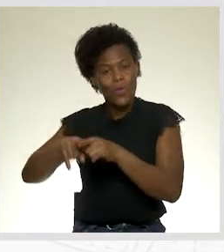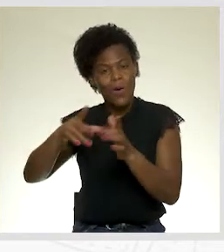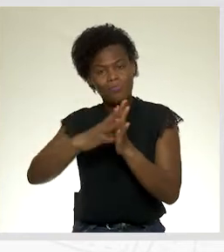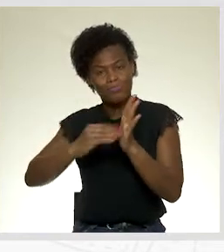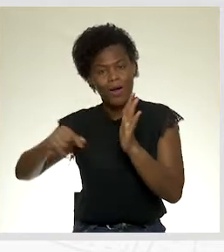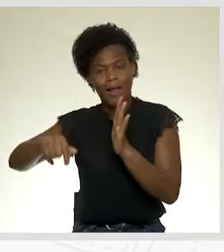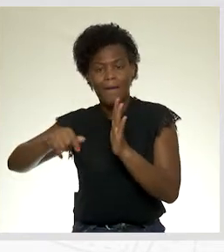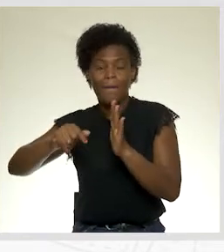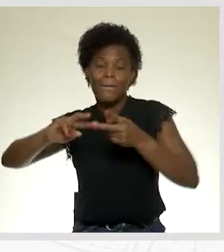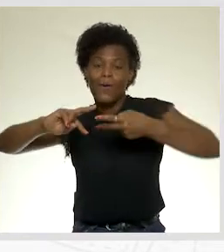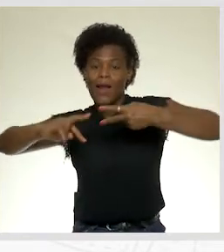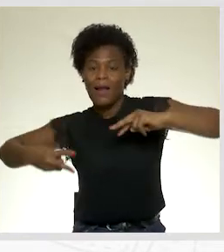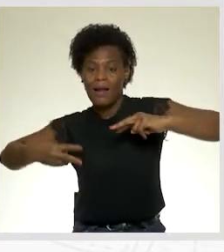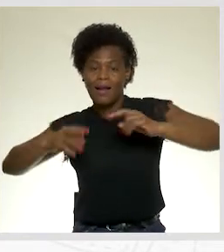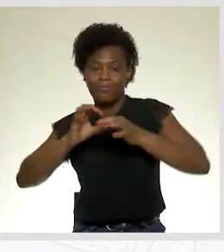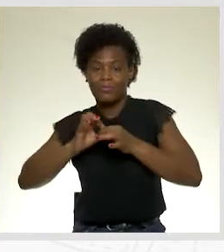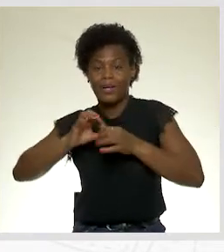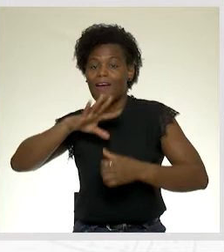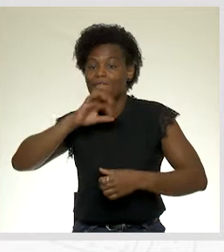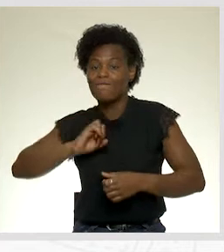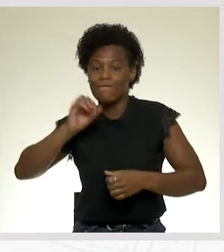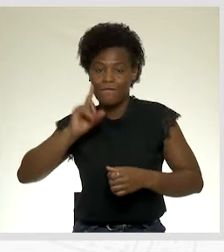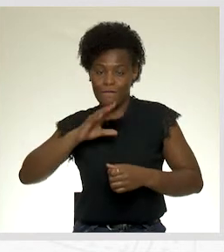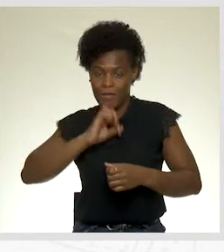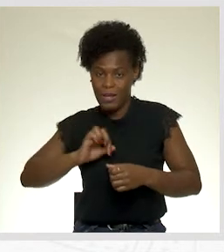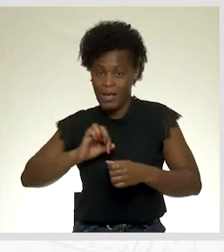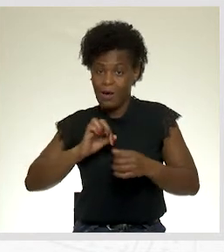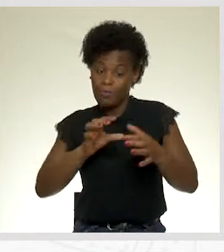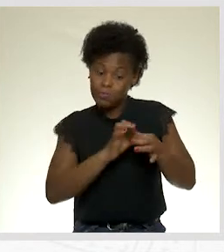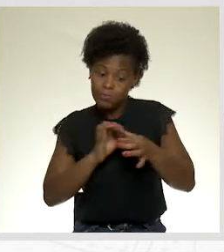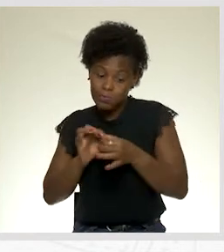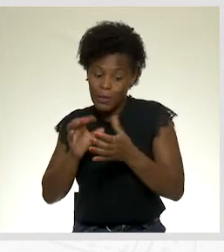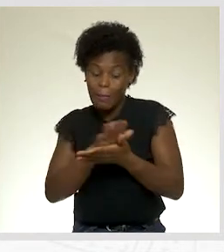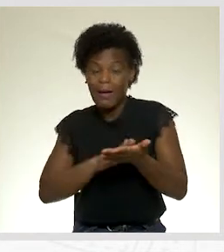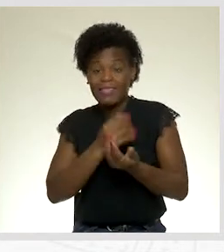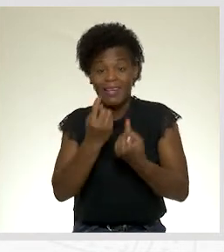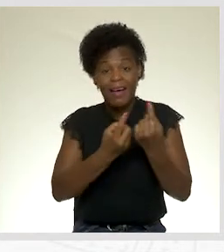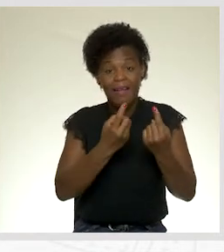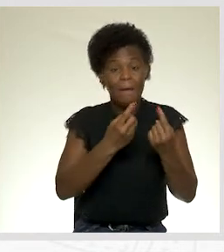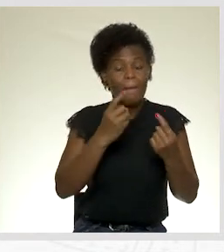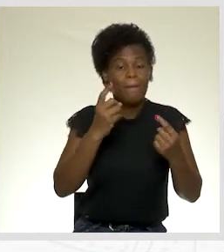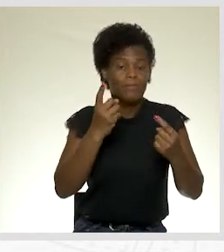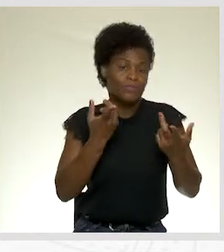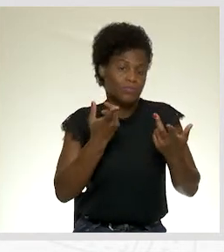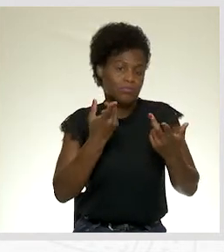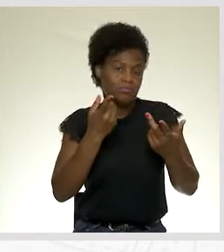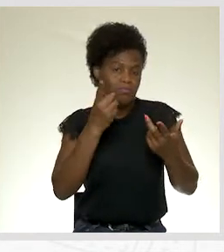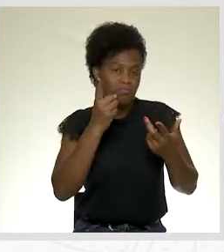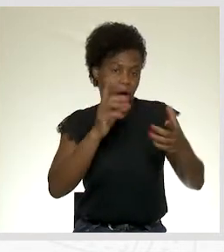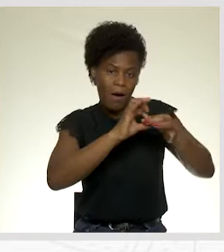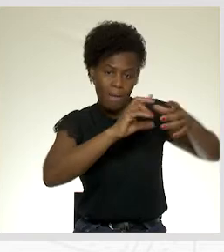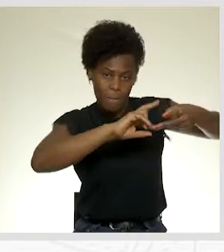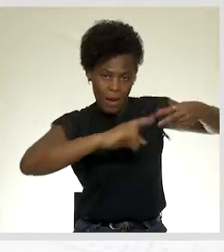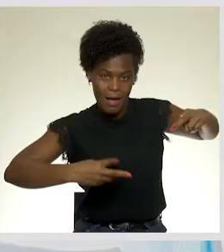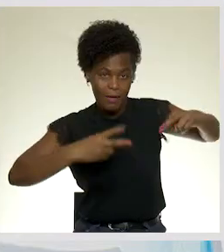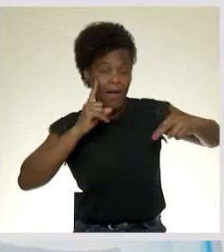por um processo de complementaridade de bases, cada molécula filha é uma réplica perfeita da molécula